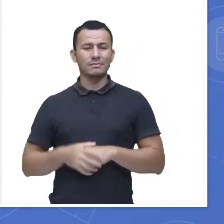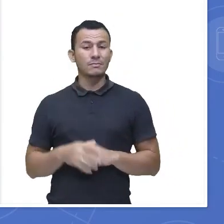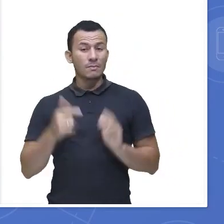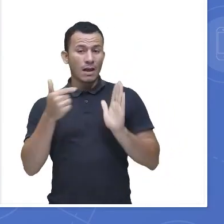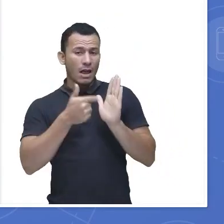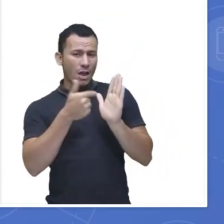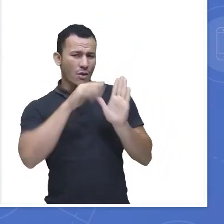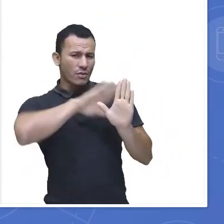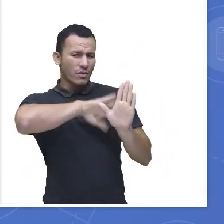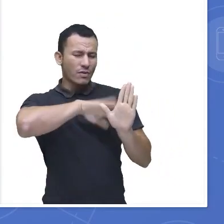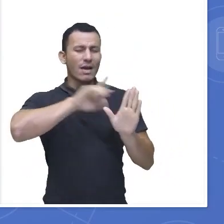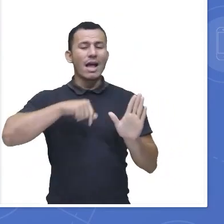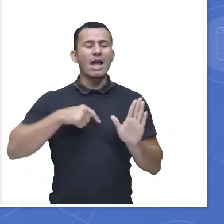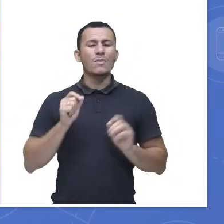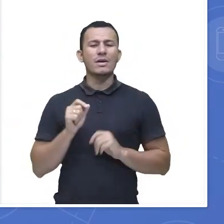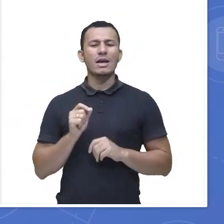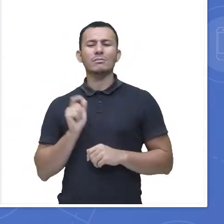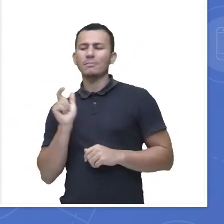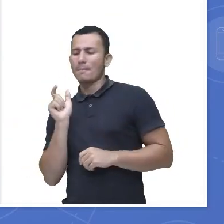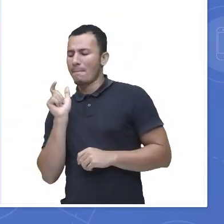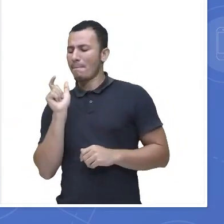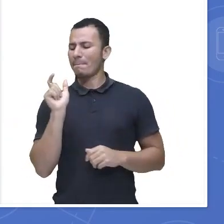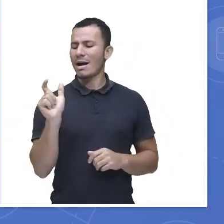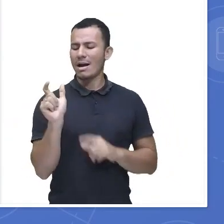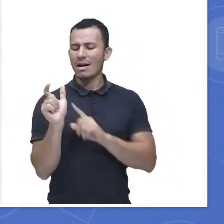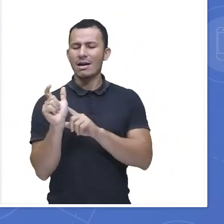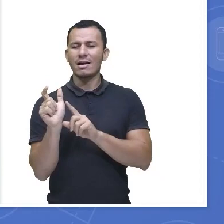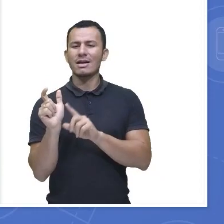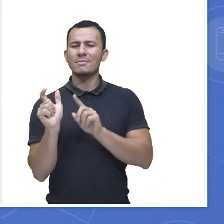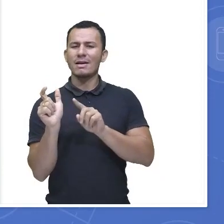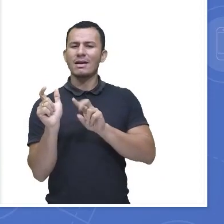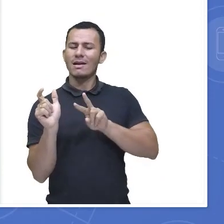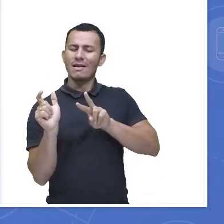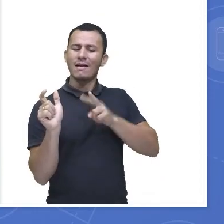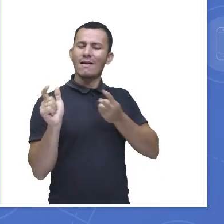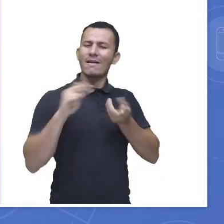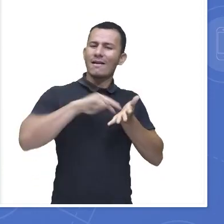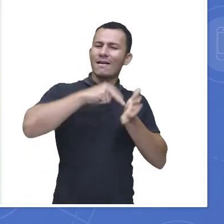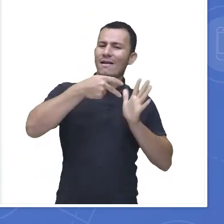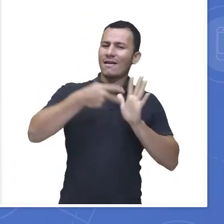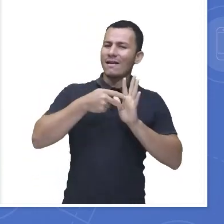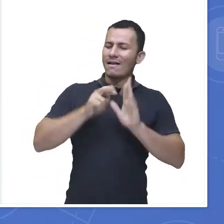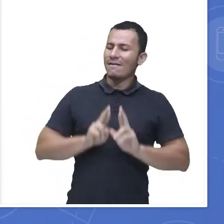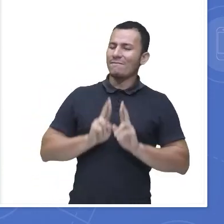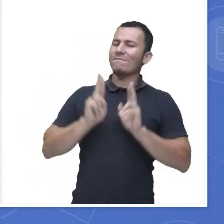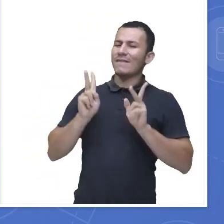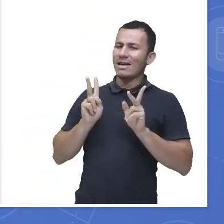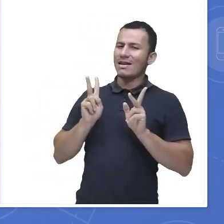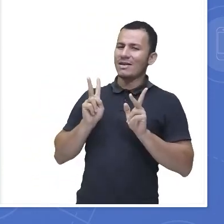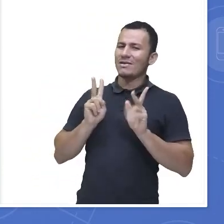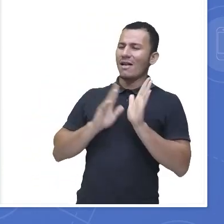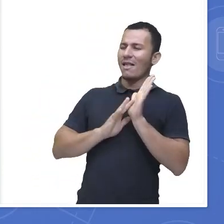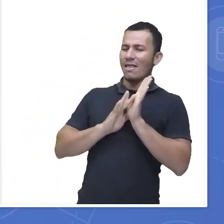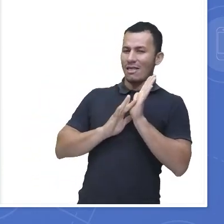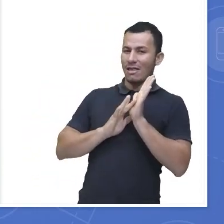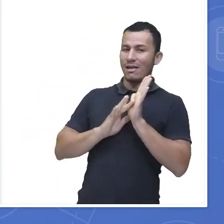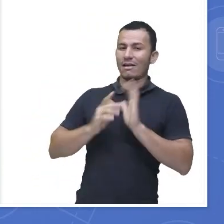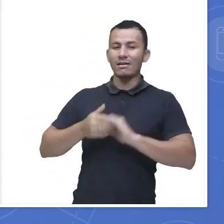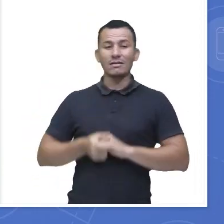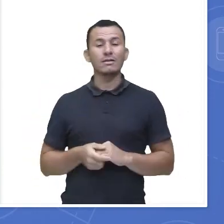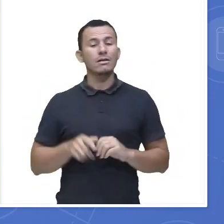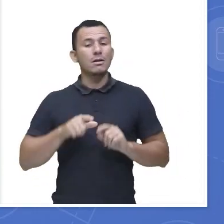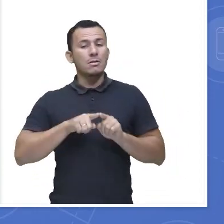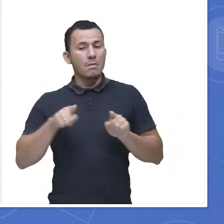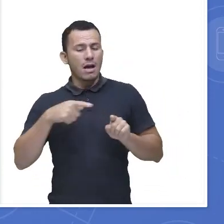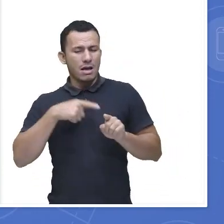ironia consiste em dizer algo exatamente o oposto, o contrário daquilo que eu estou pensando, mas que